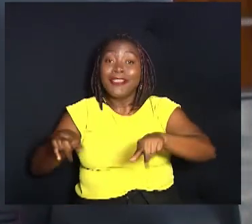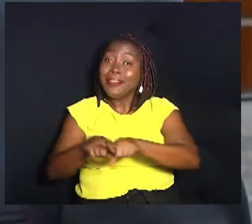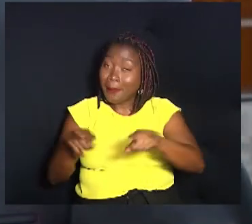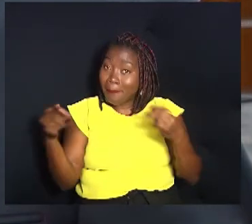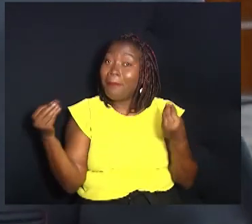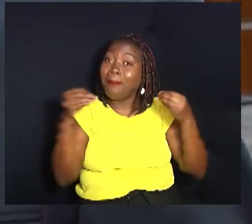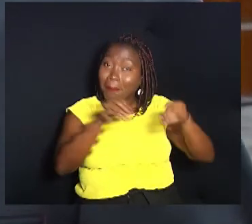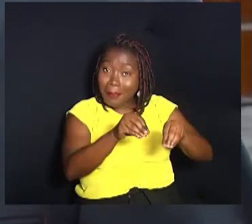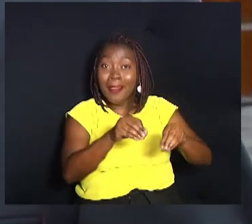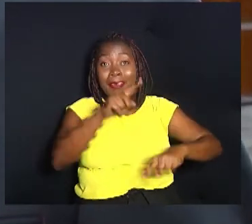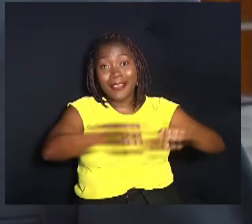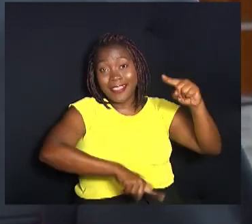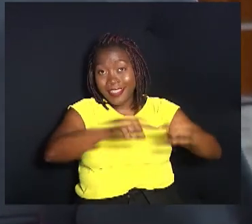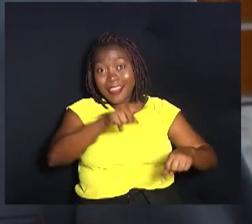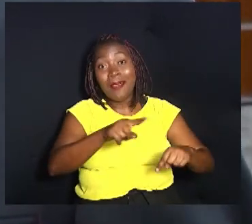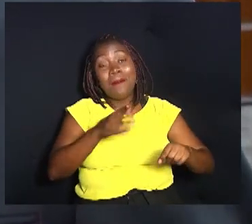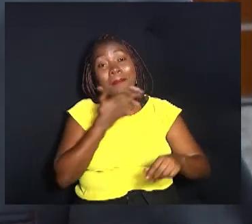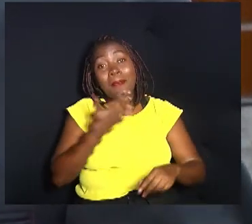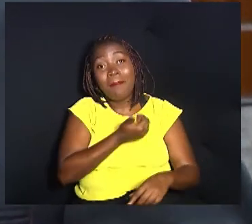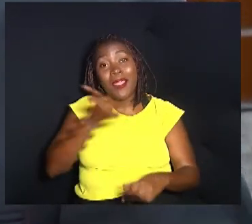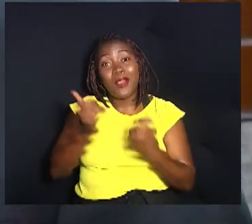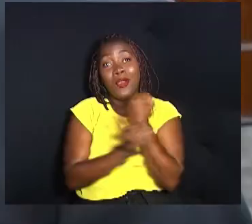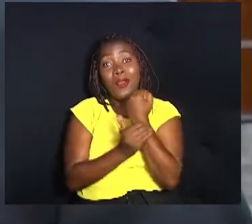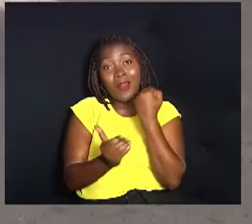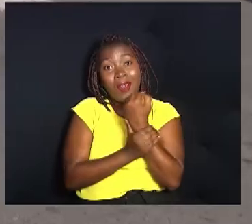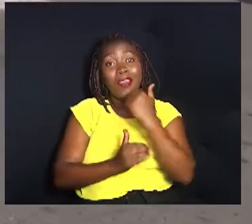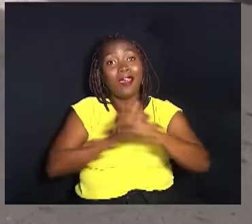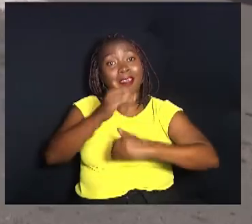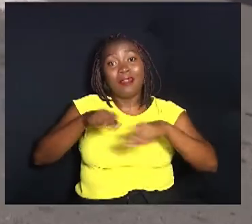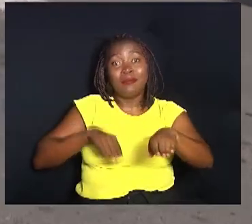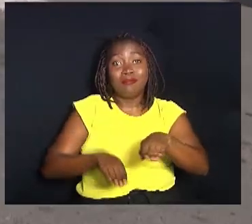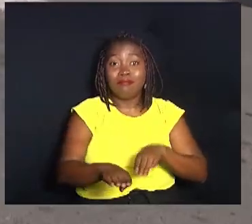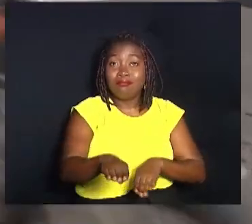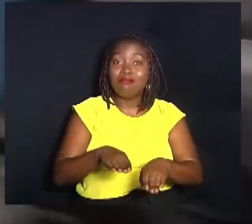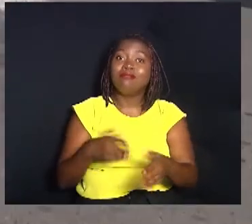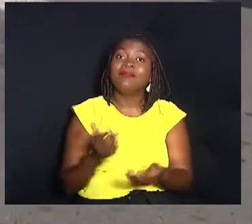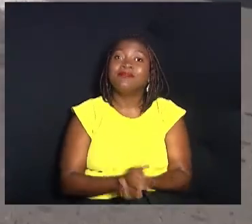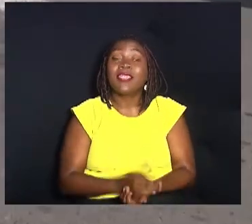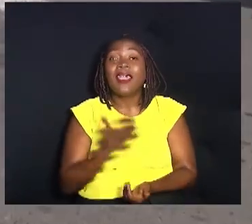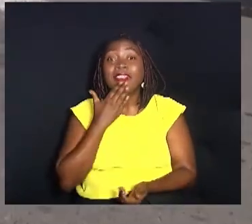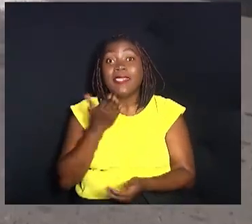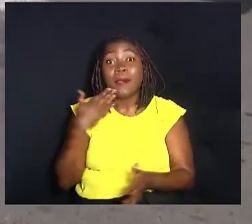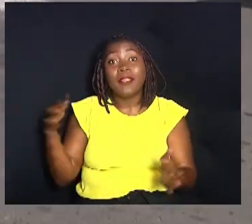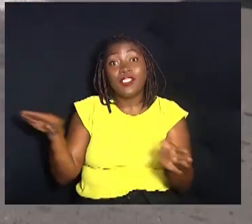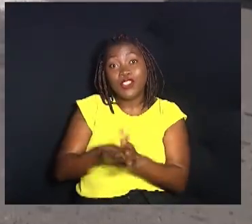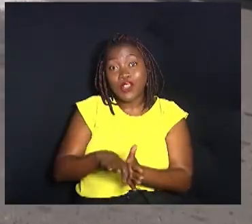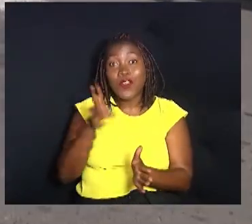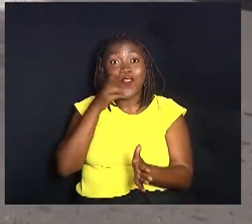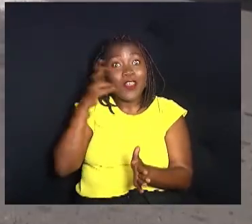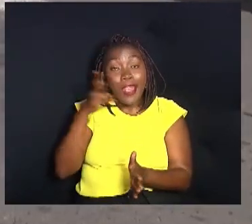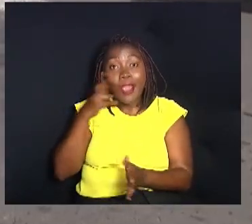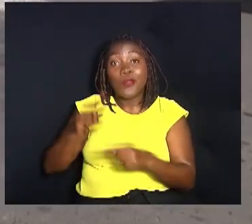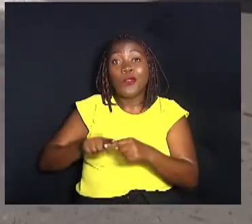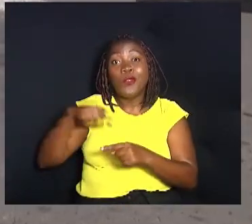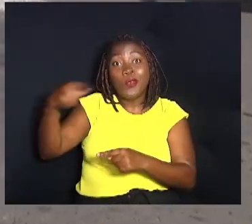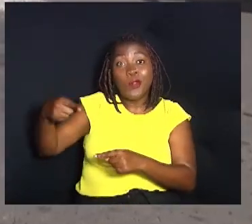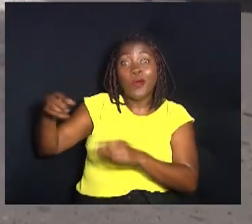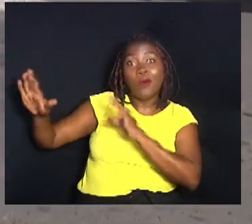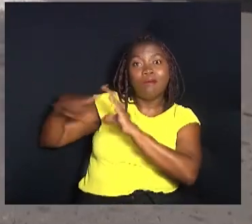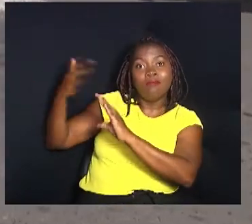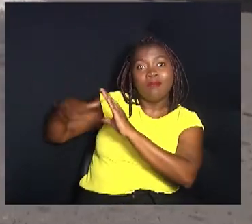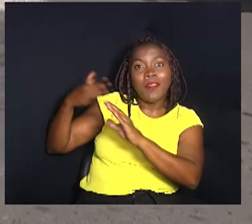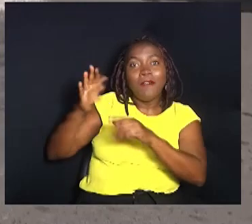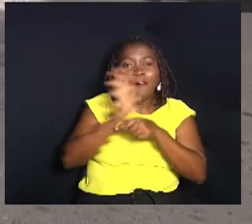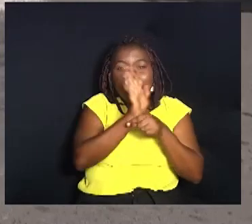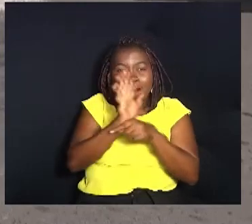esses dispositivos para melhorar a segurança e a fluidez do trânsito. A demanda chegou até o vereador após receber vários vídeos de acidentes